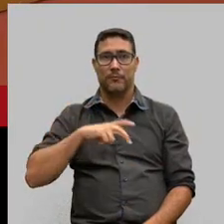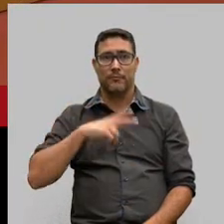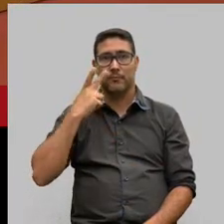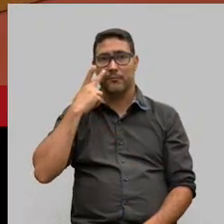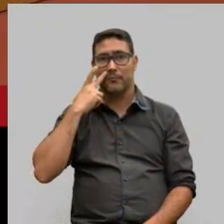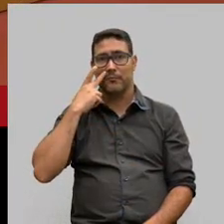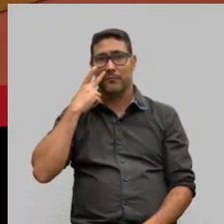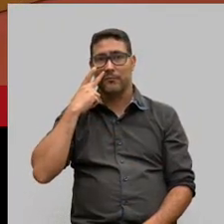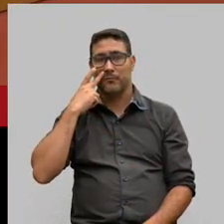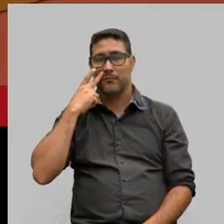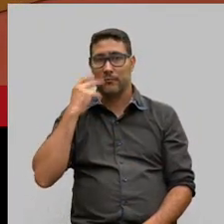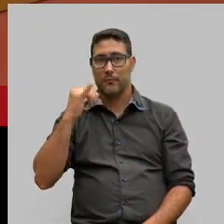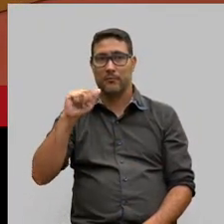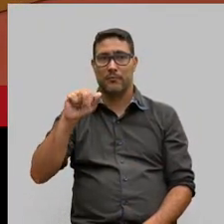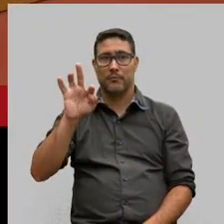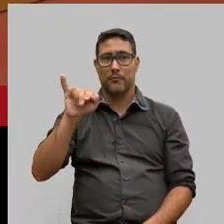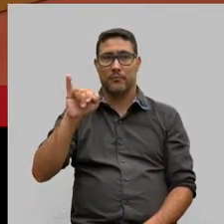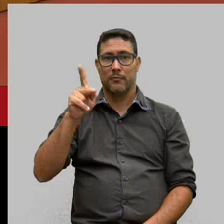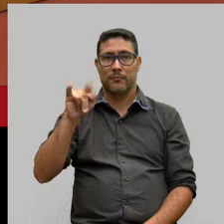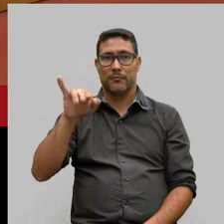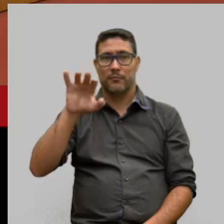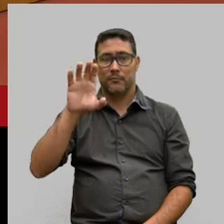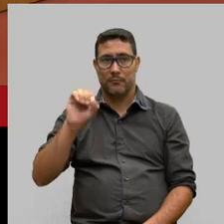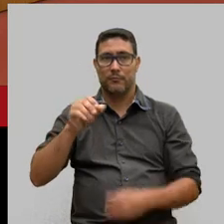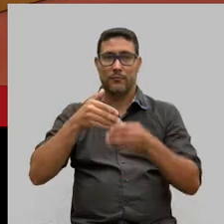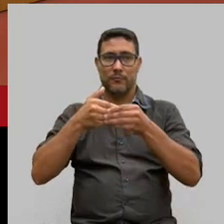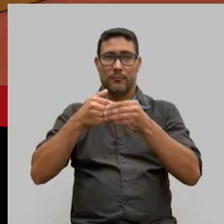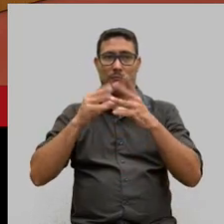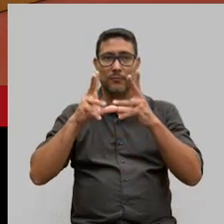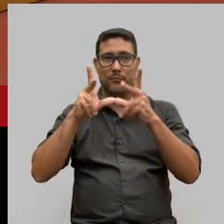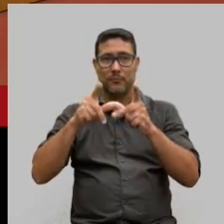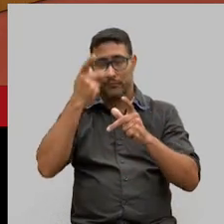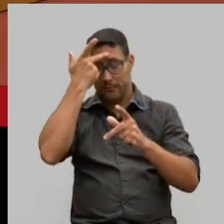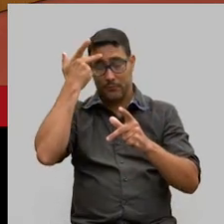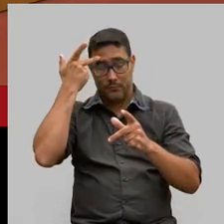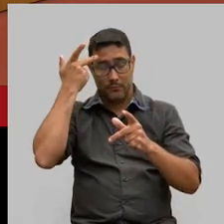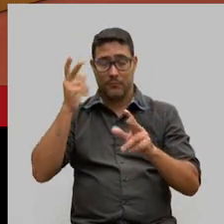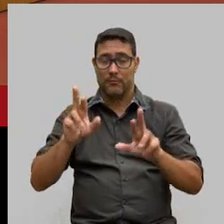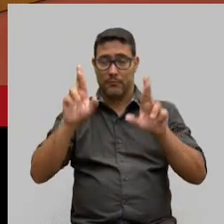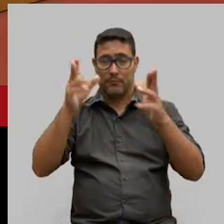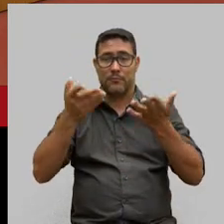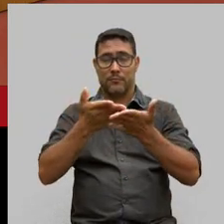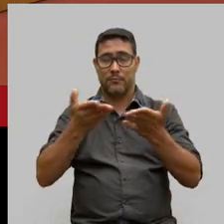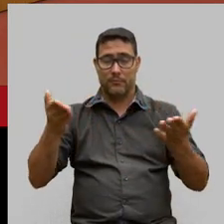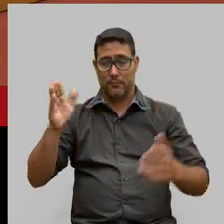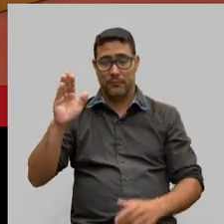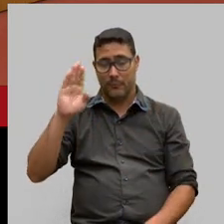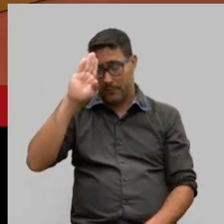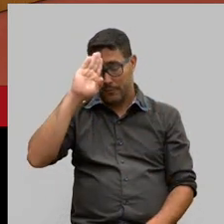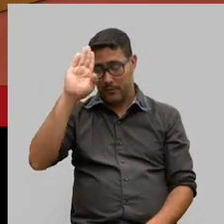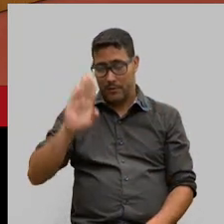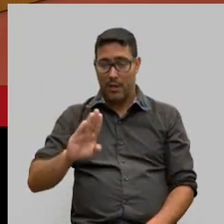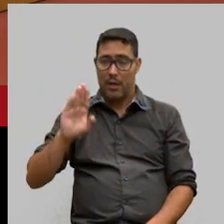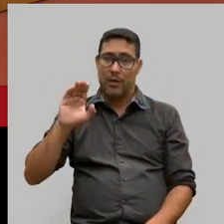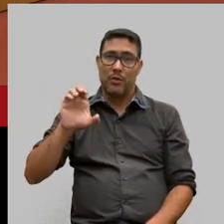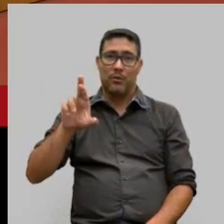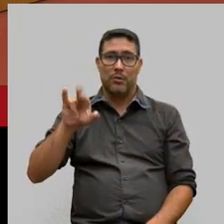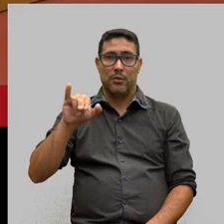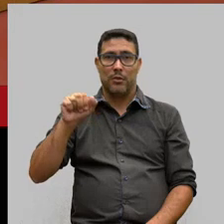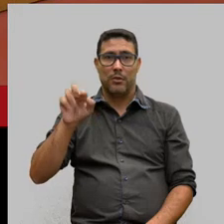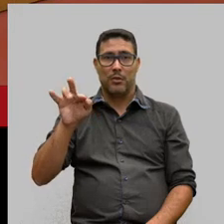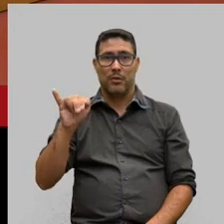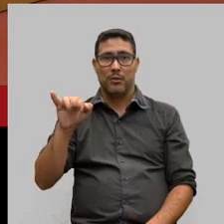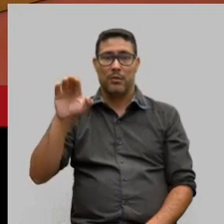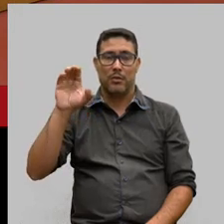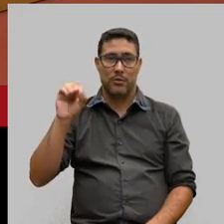atípico quero aqui cumprimentar a todas as autoridades aqui presentees em especial o deputado Cristiano Silveira